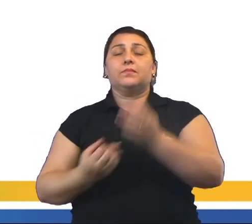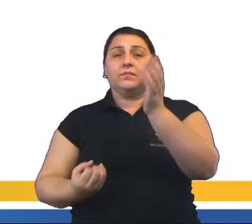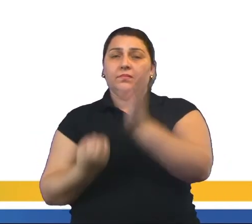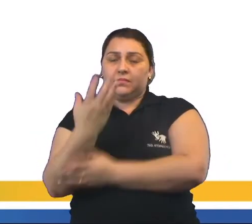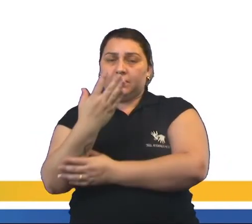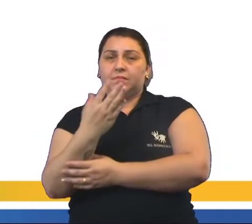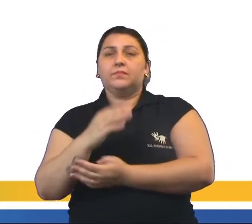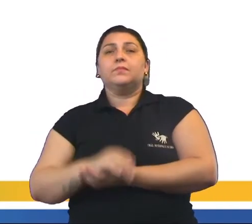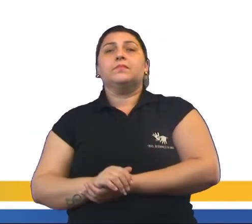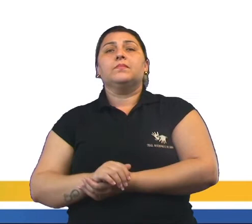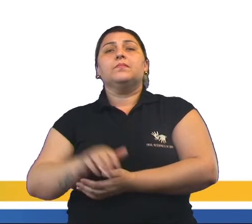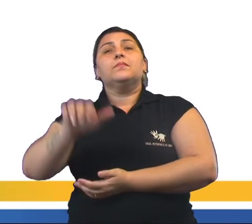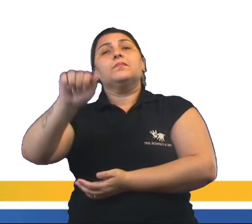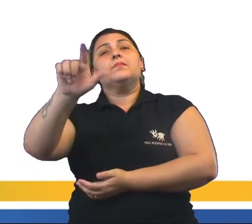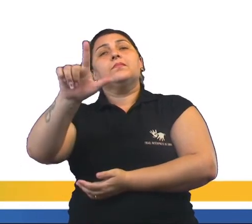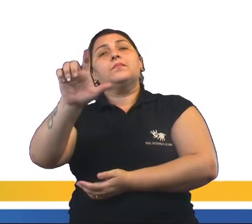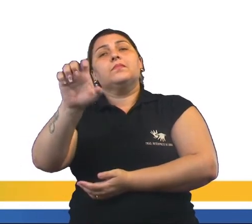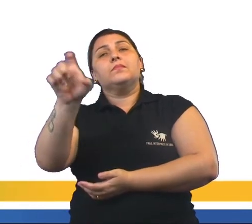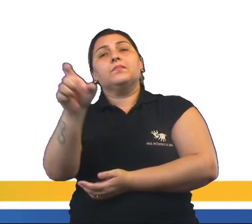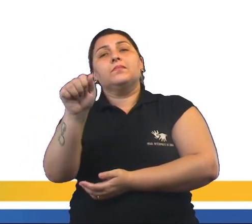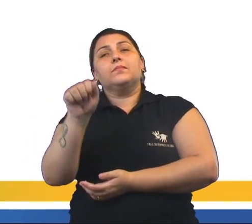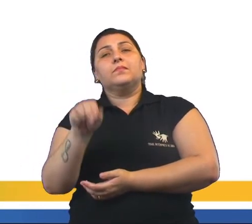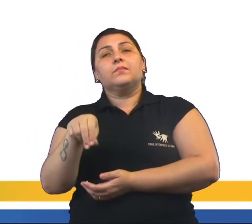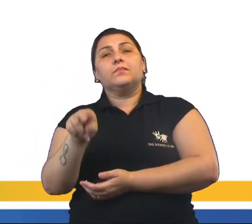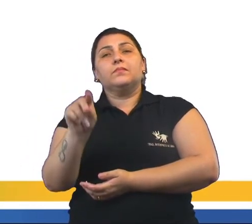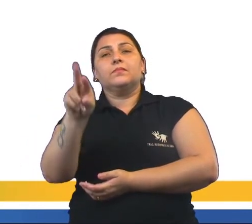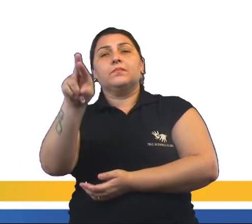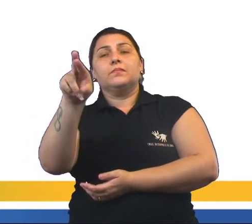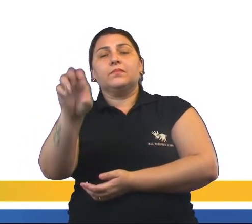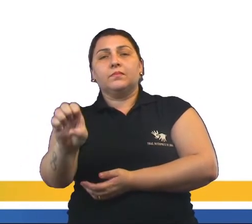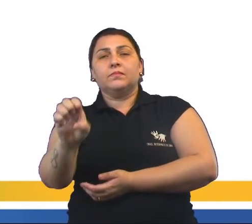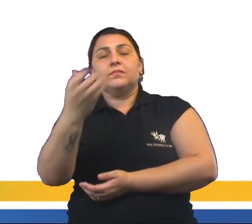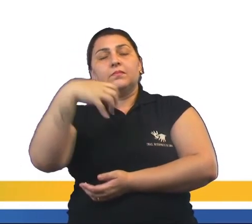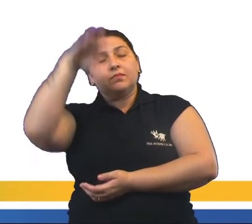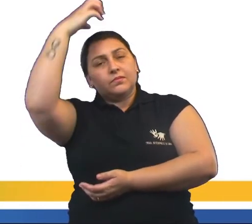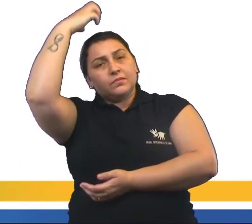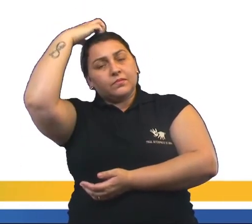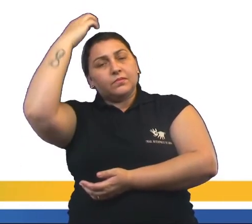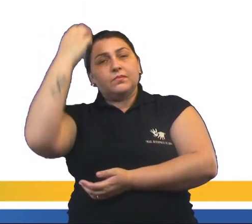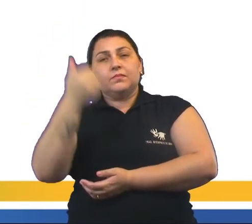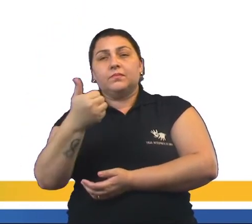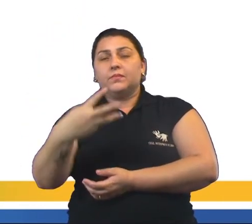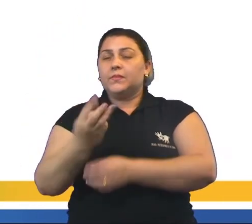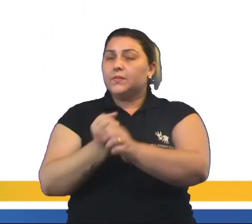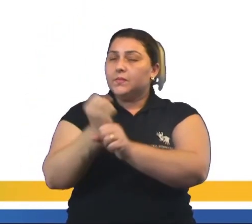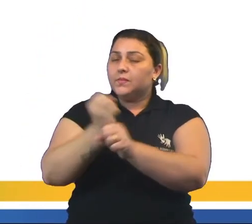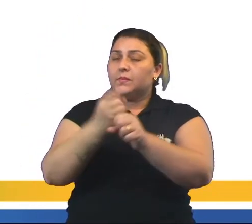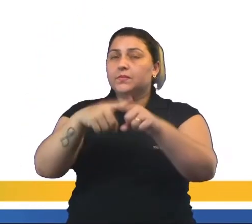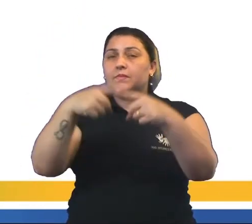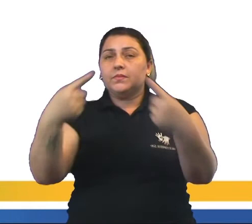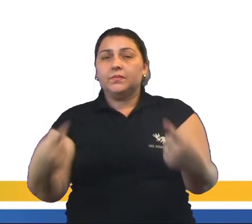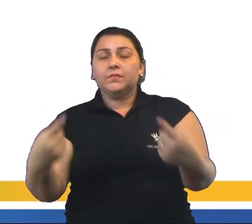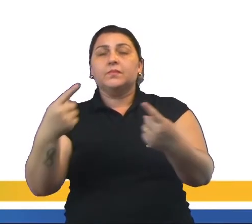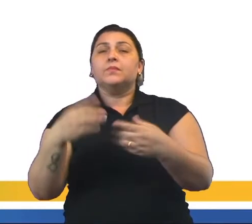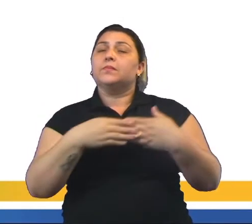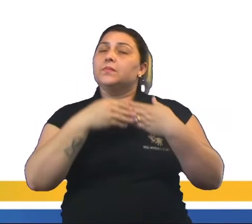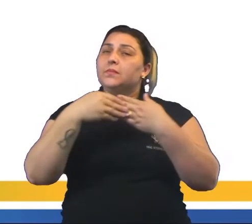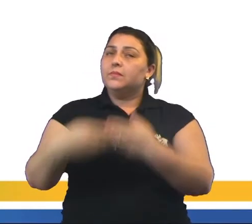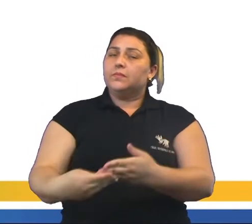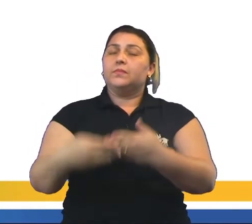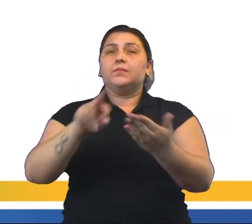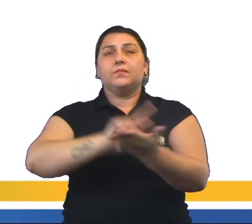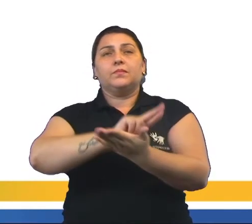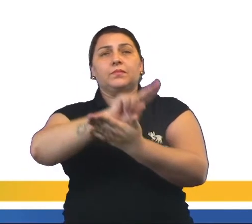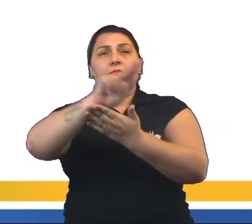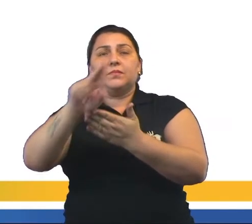é Alexandre o Grande, que o reinado dele durou apenas 13 anos, né, mas ele trouxe